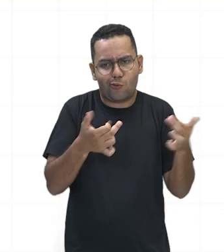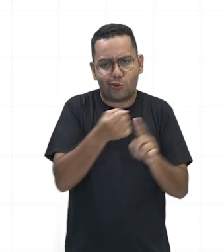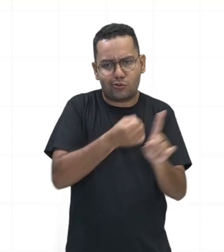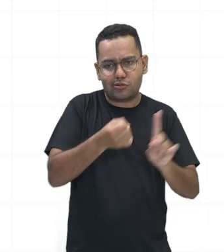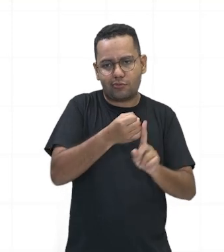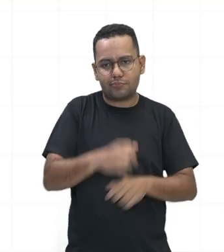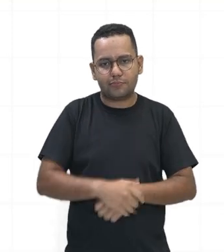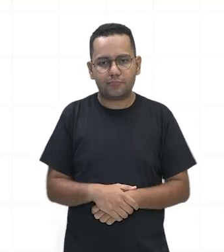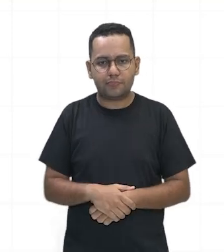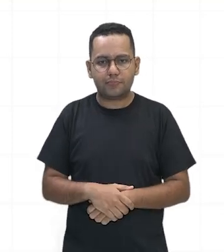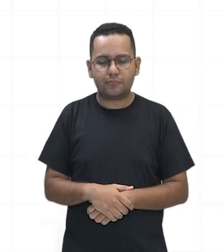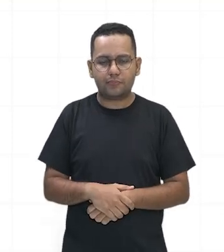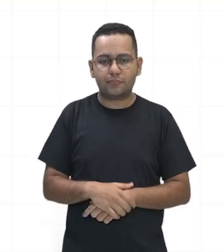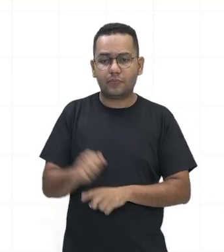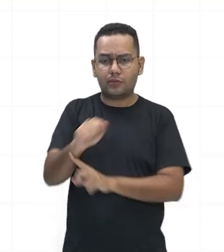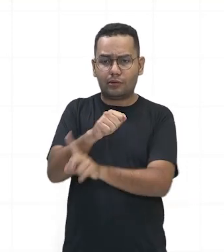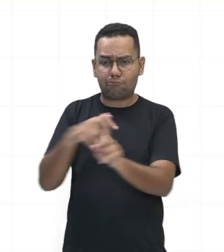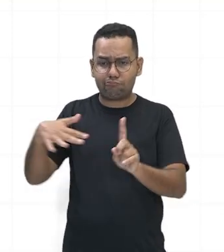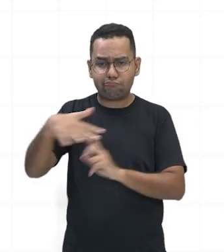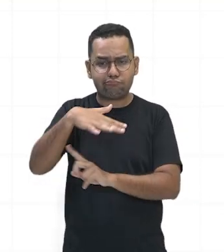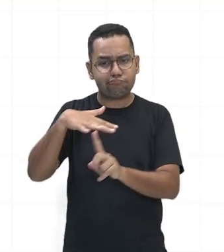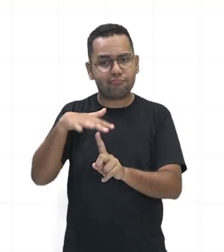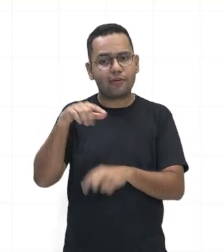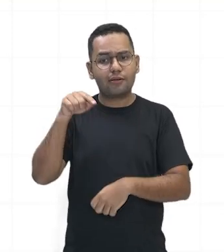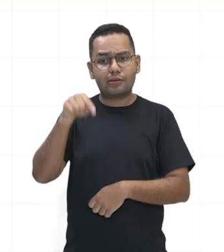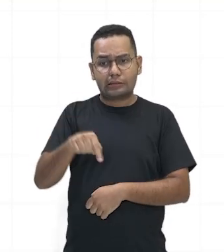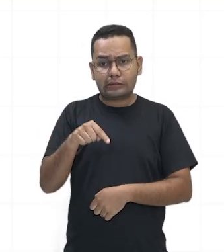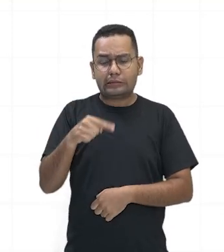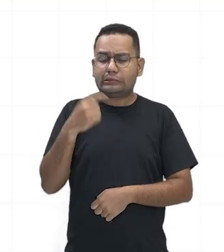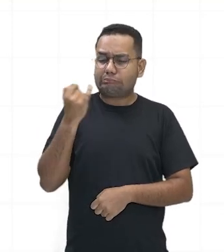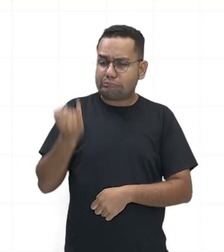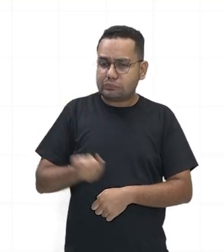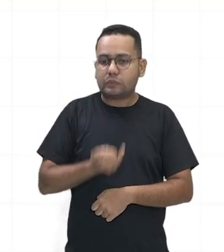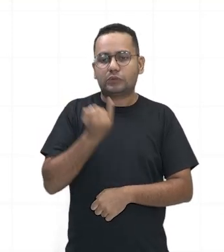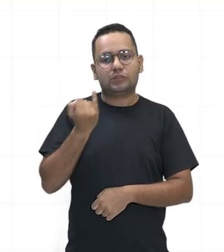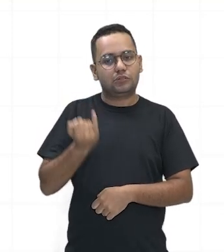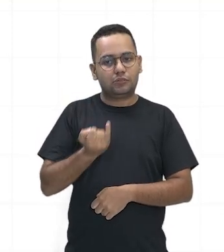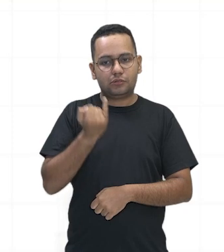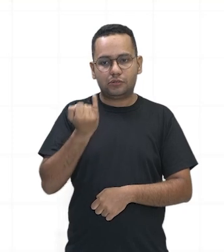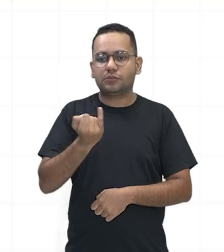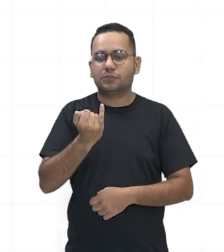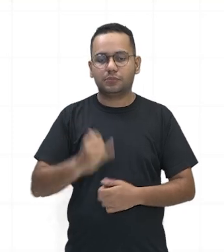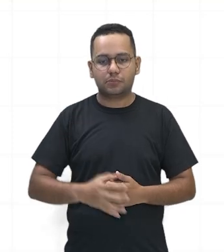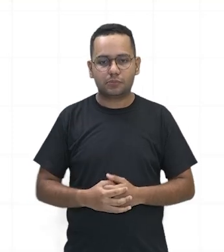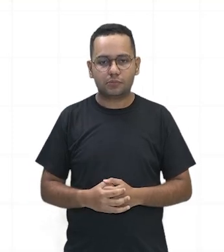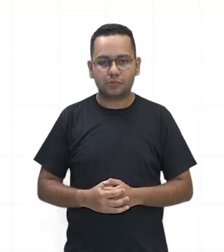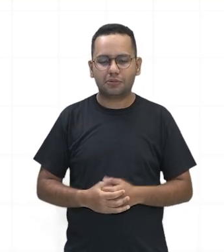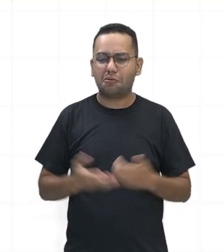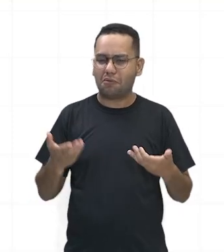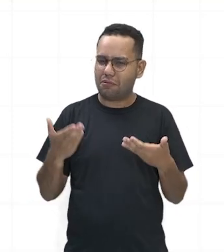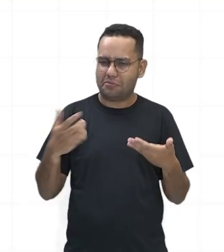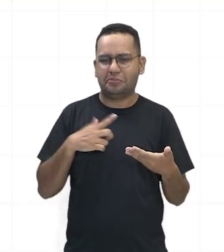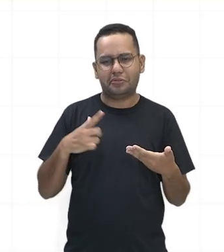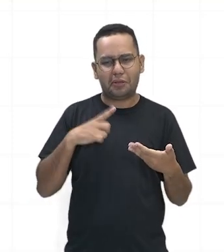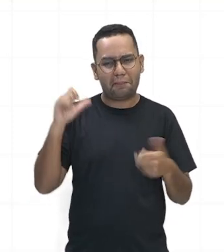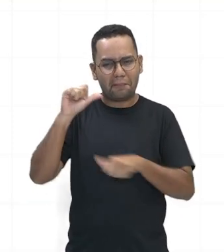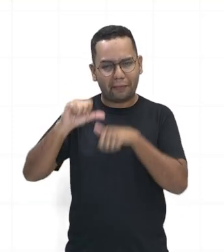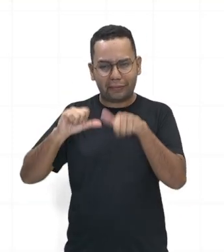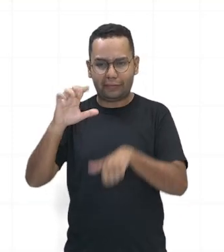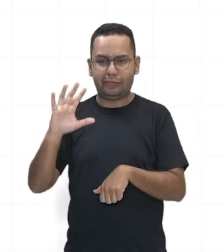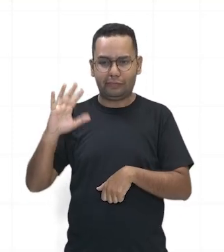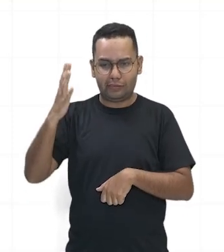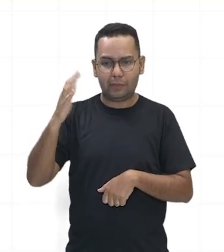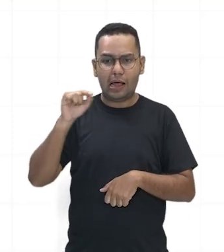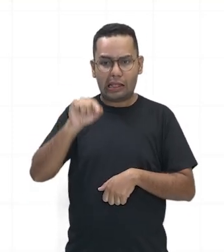algo tão caro, tão necessário, ainda mais na nossa crise climática, ele é extremamente necessário